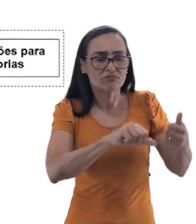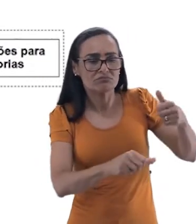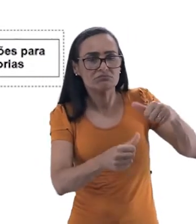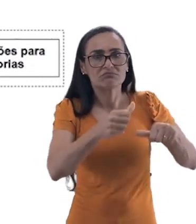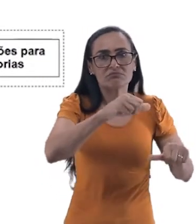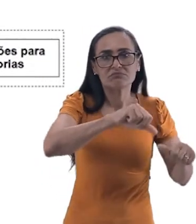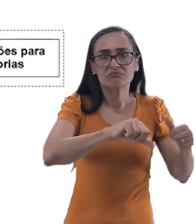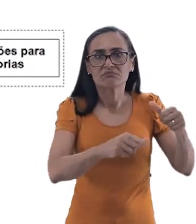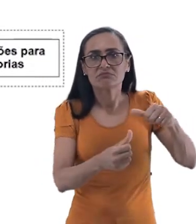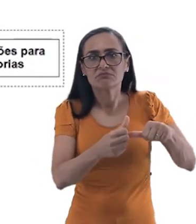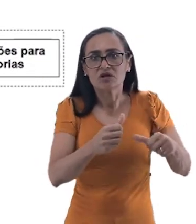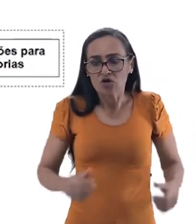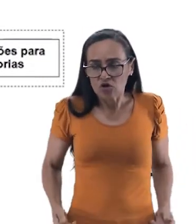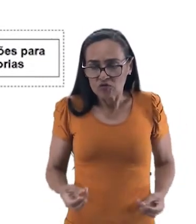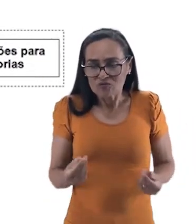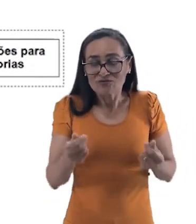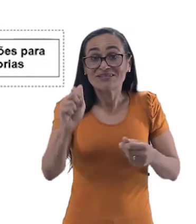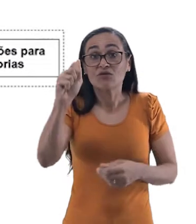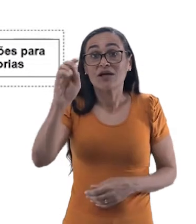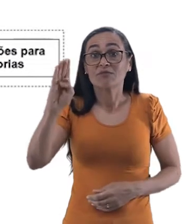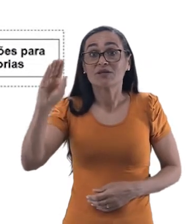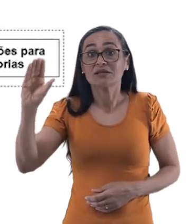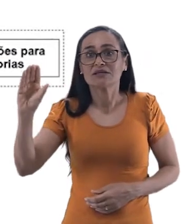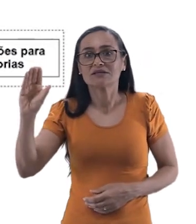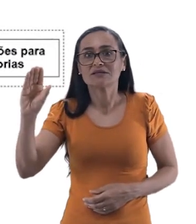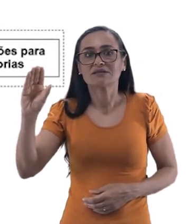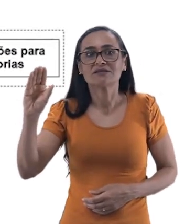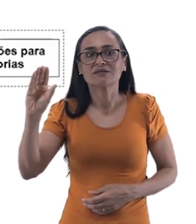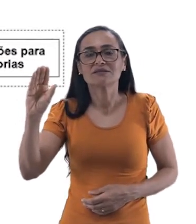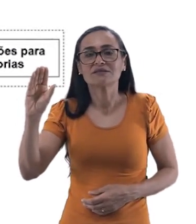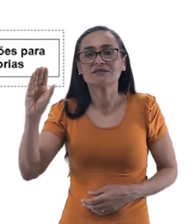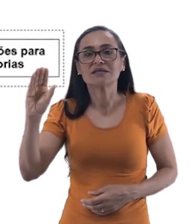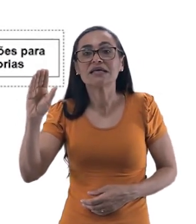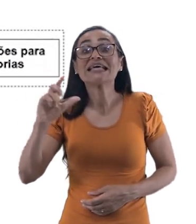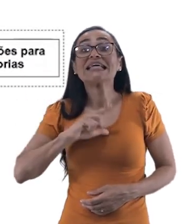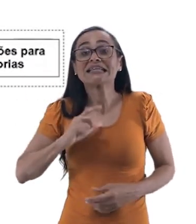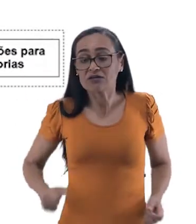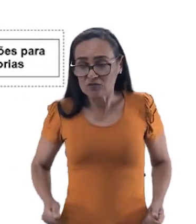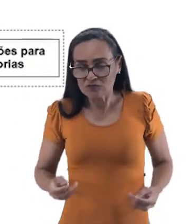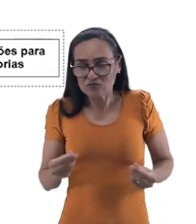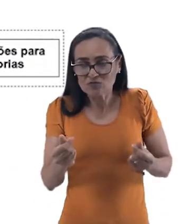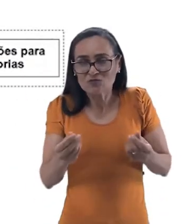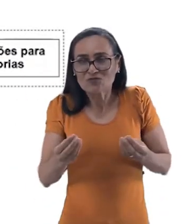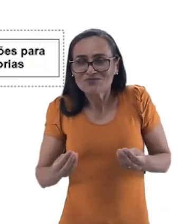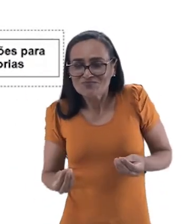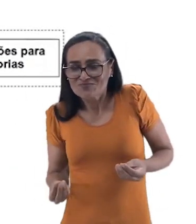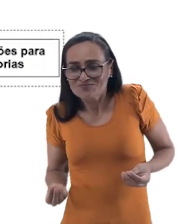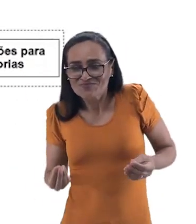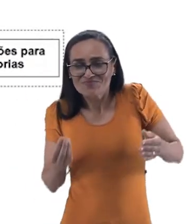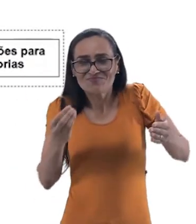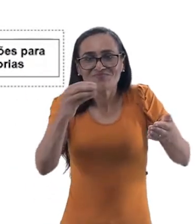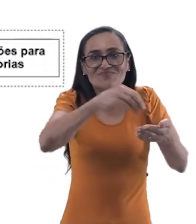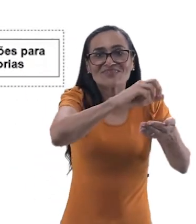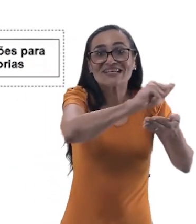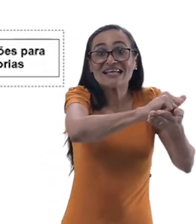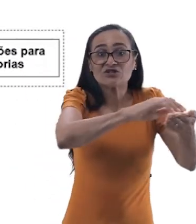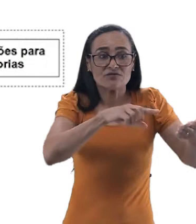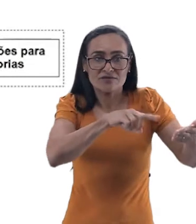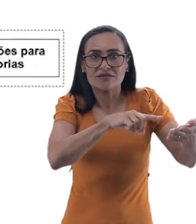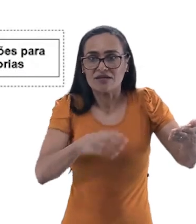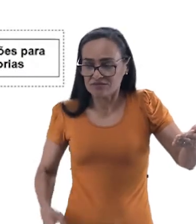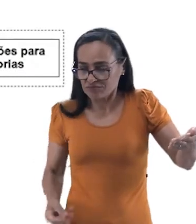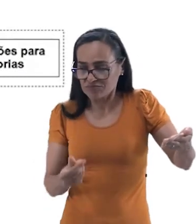adequada. Dentro do ponto de vista do custeio ABC, eu tenho os custos que são levados a